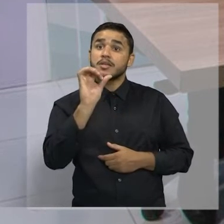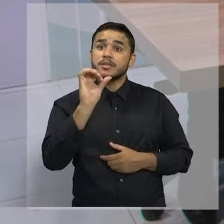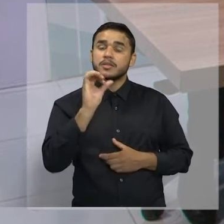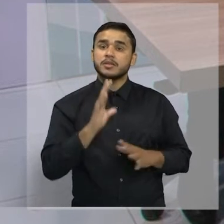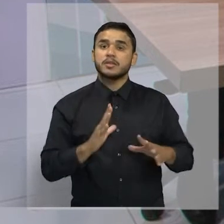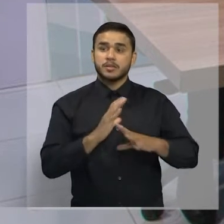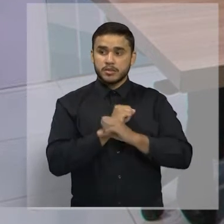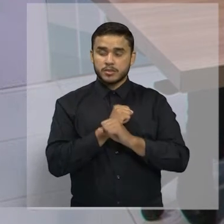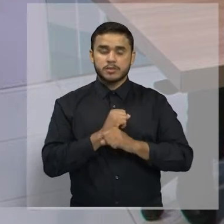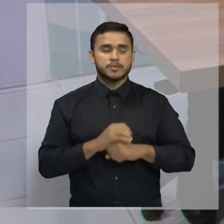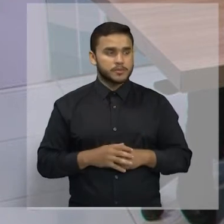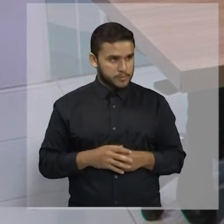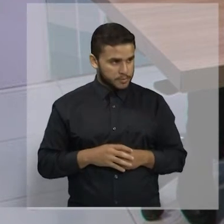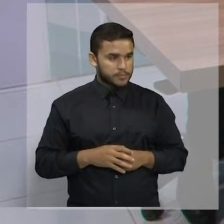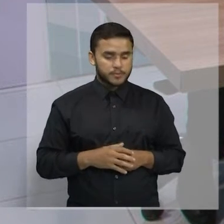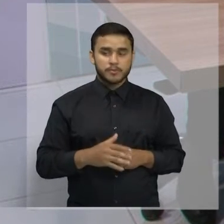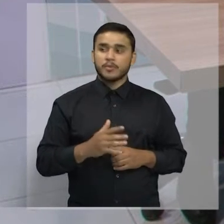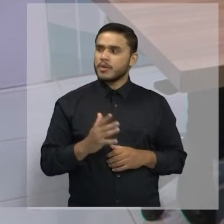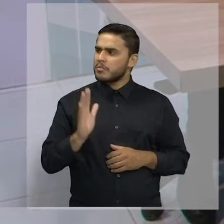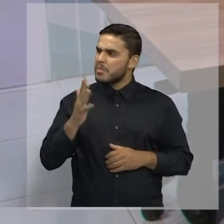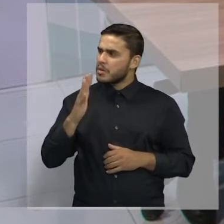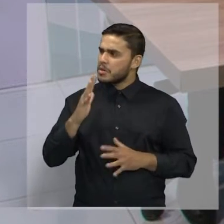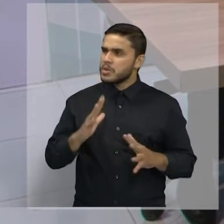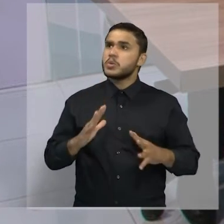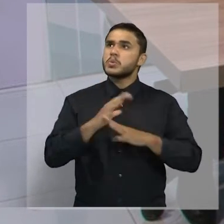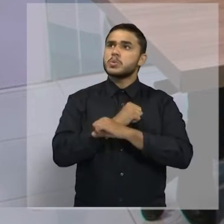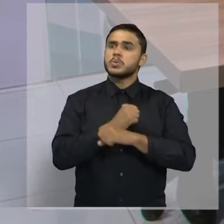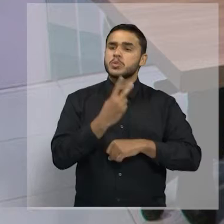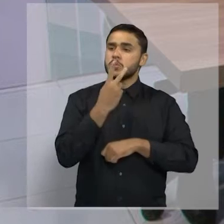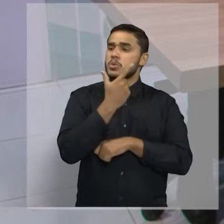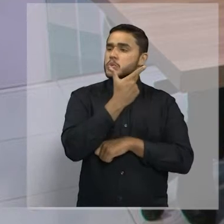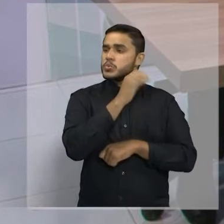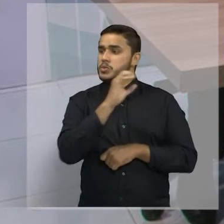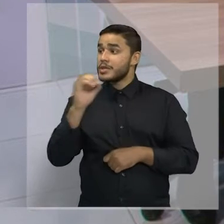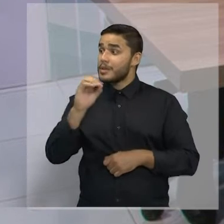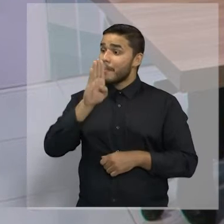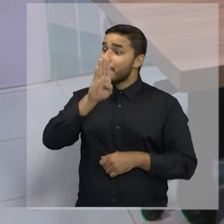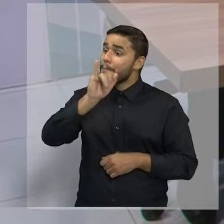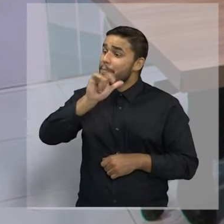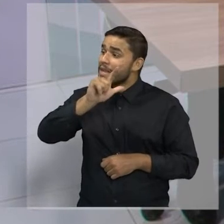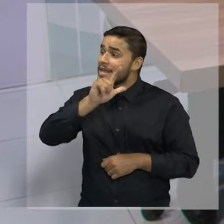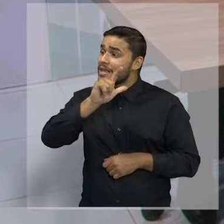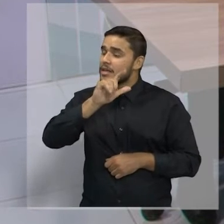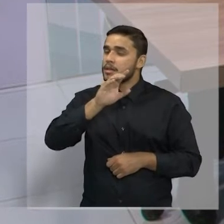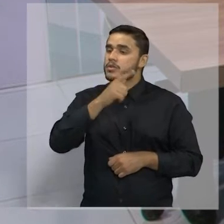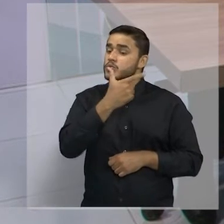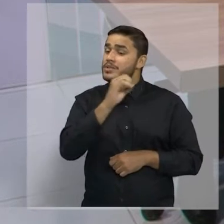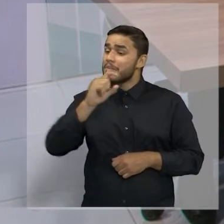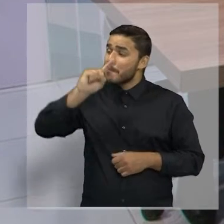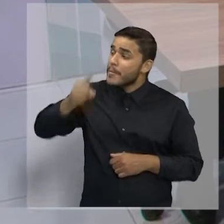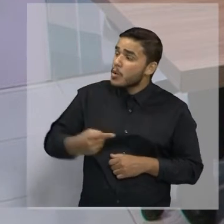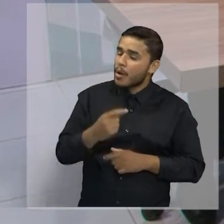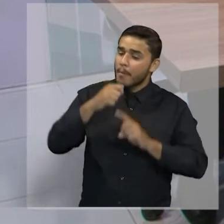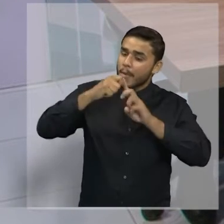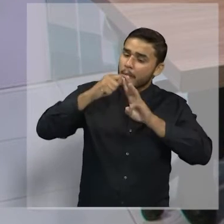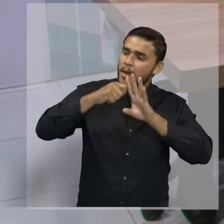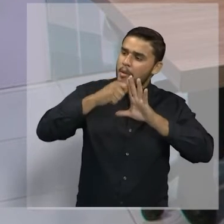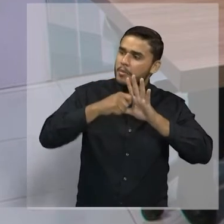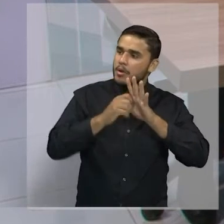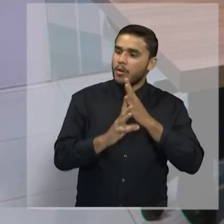seja, mais de 200 bilhões todos os meses. Que poderia estar sendo investido em outras coisas, em políticas públicas, para pagar